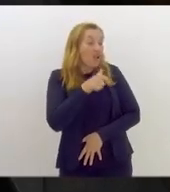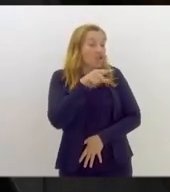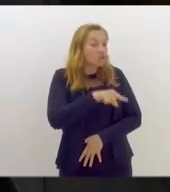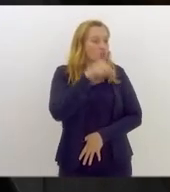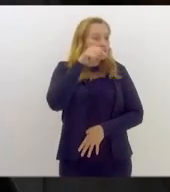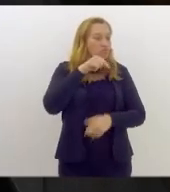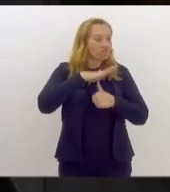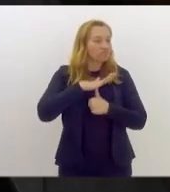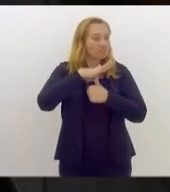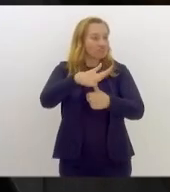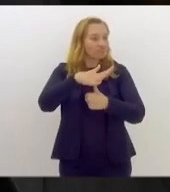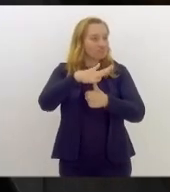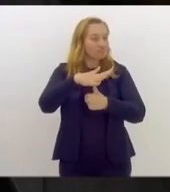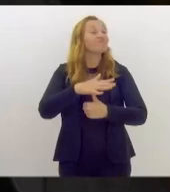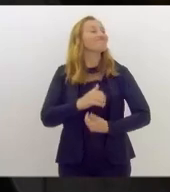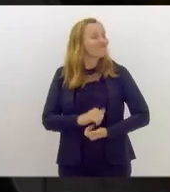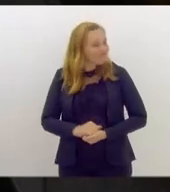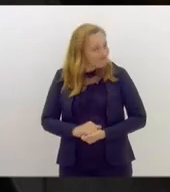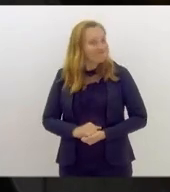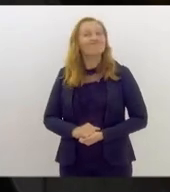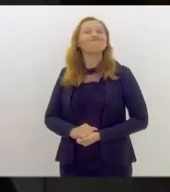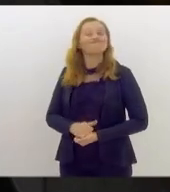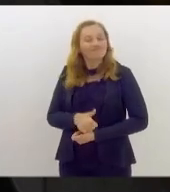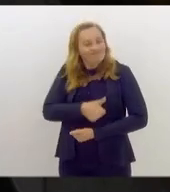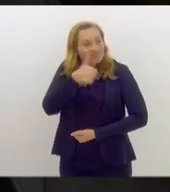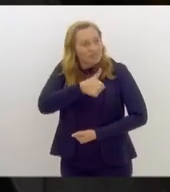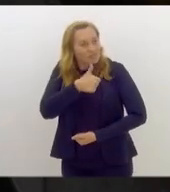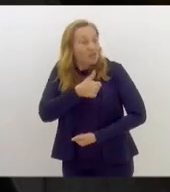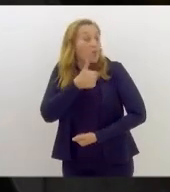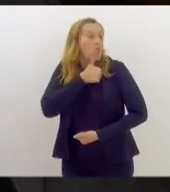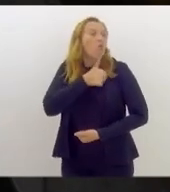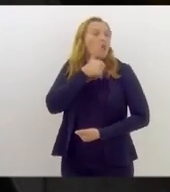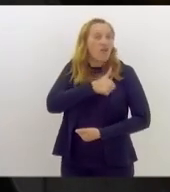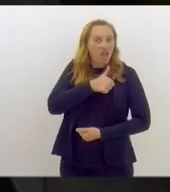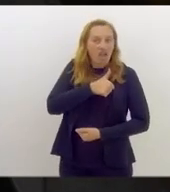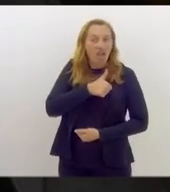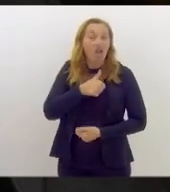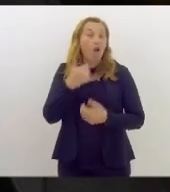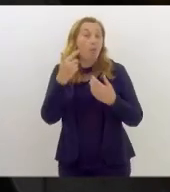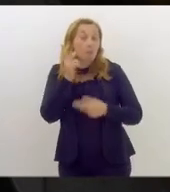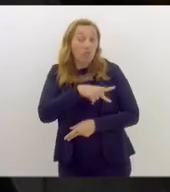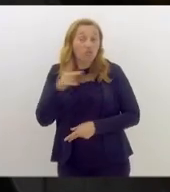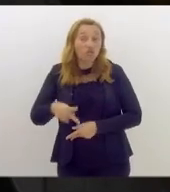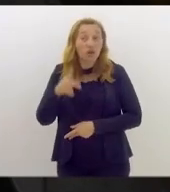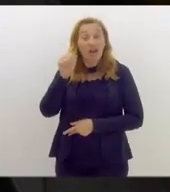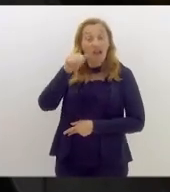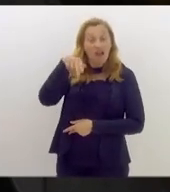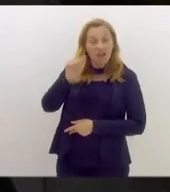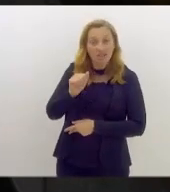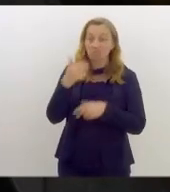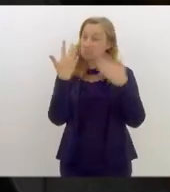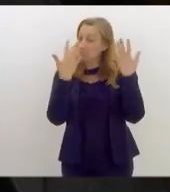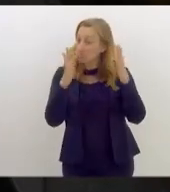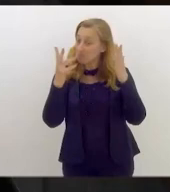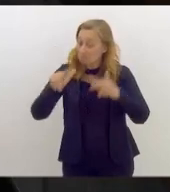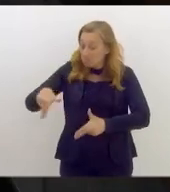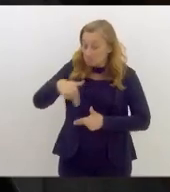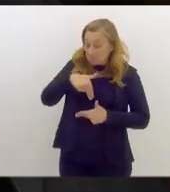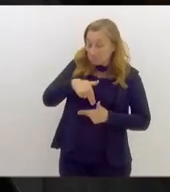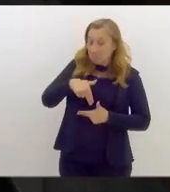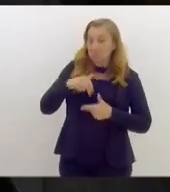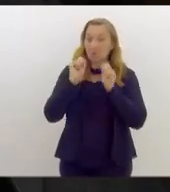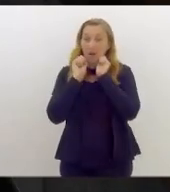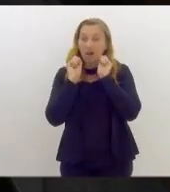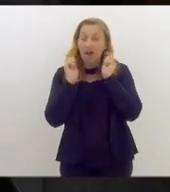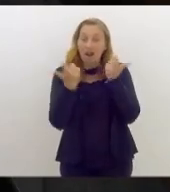reitora do Pedro II primeira mulher a professora Ana Paula gerou a quem eu Saúdo aqui da Tribuna da alerj desejando muito